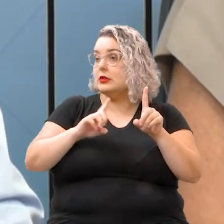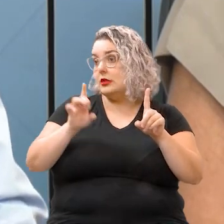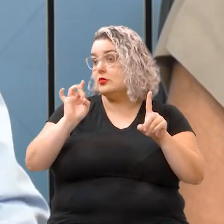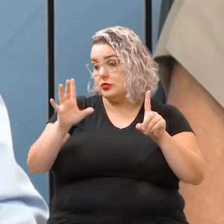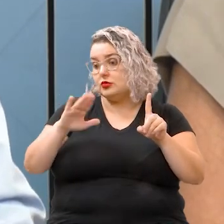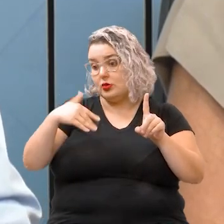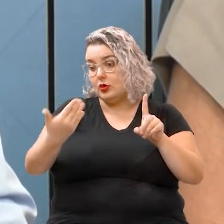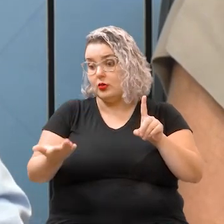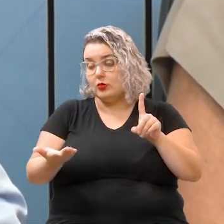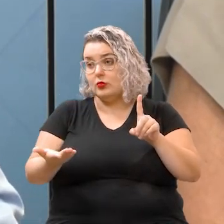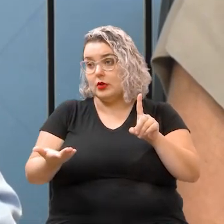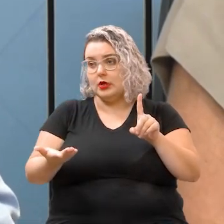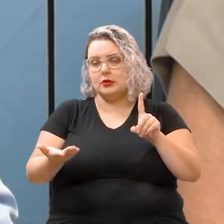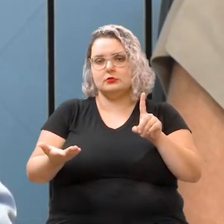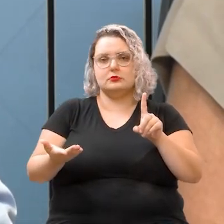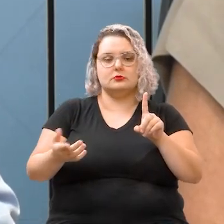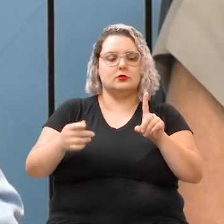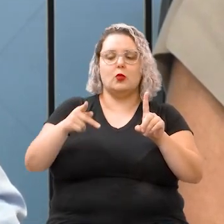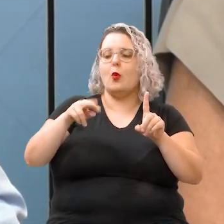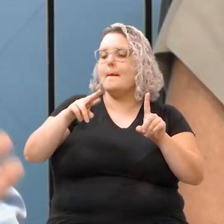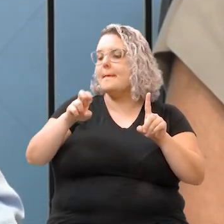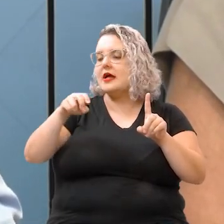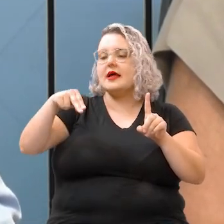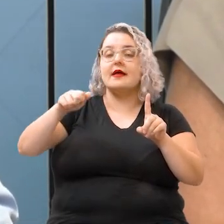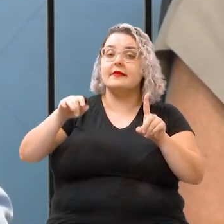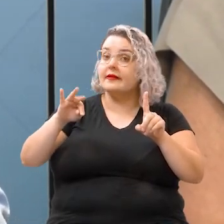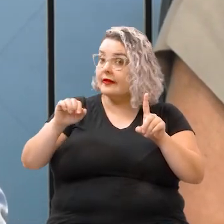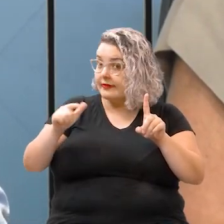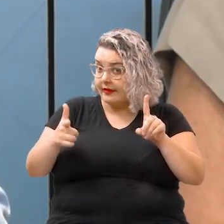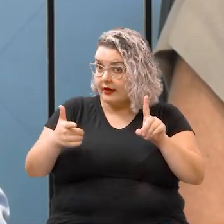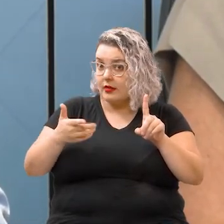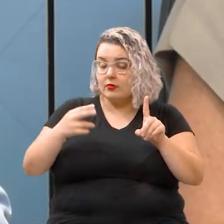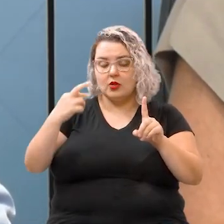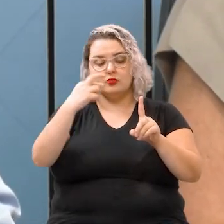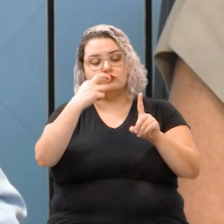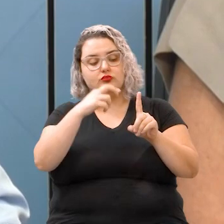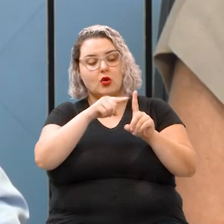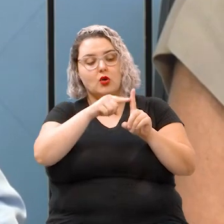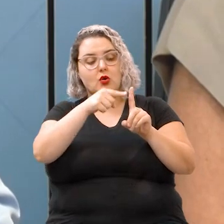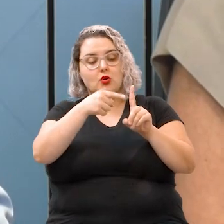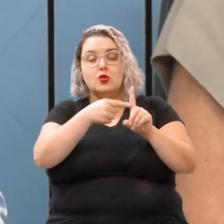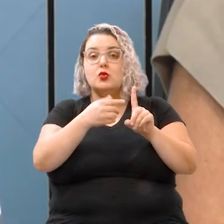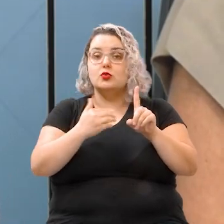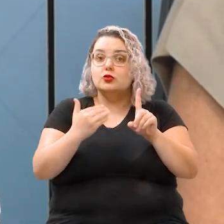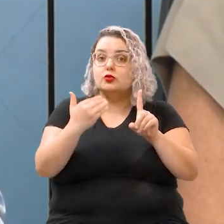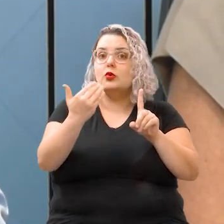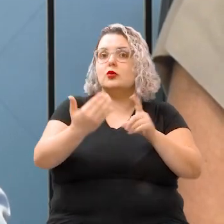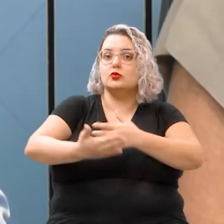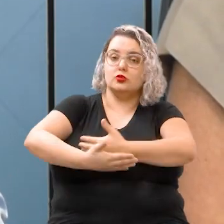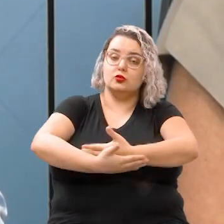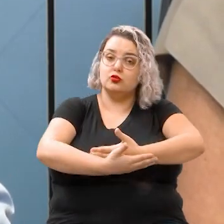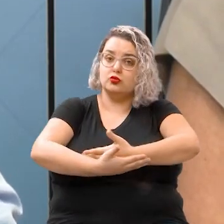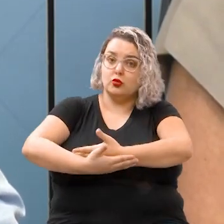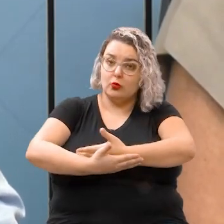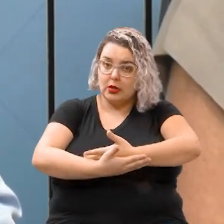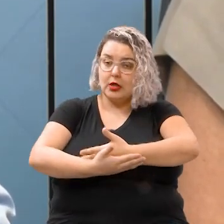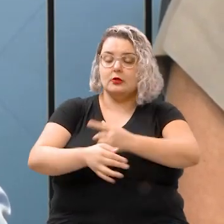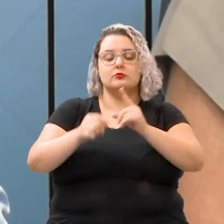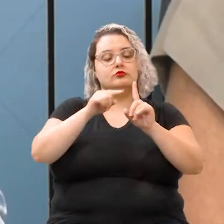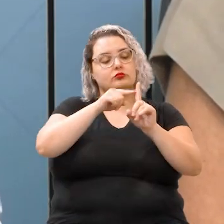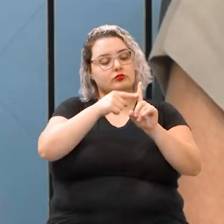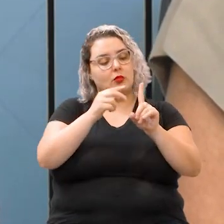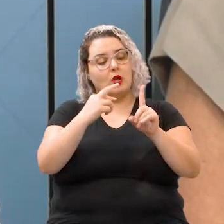quando nos pré-natais, para você ver como é que está a evolução do neném, né, do feto,